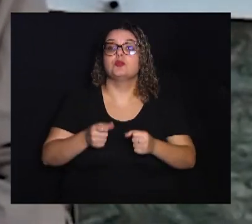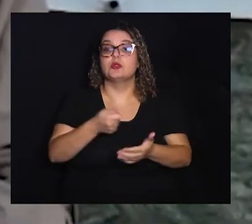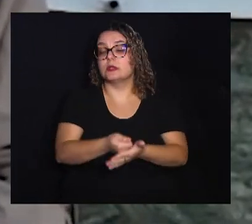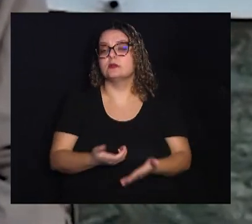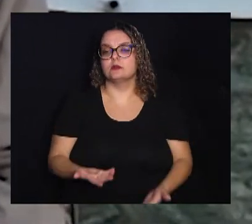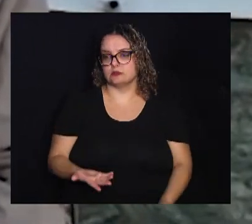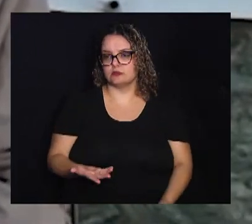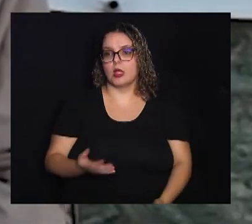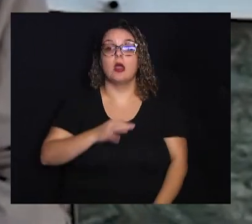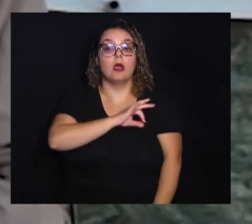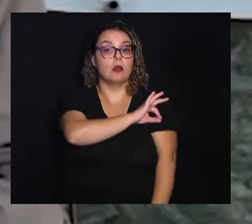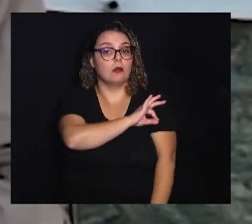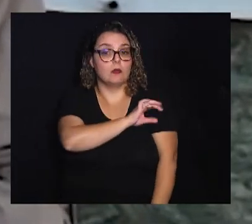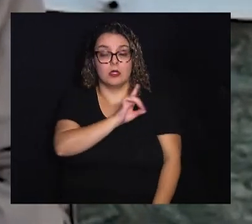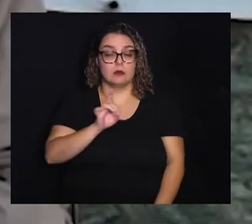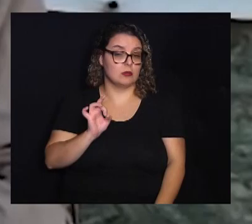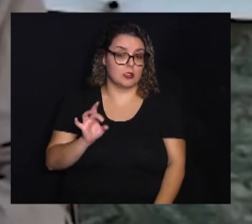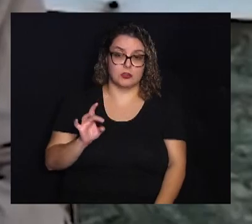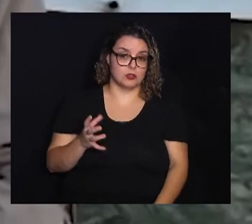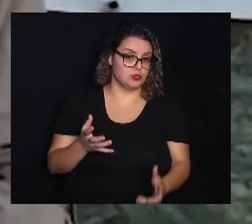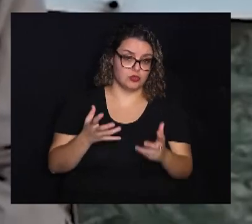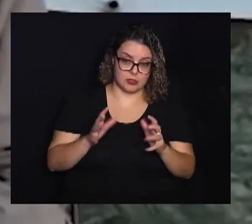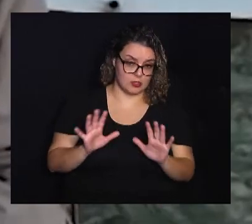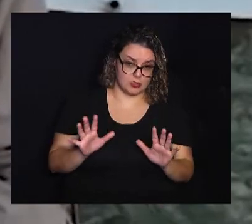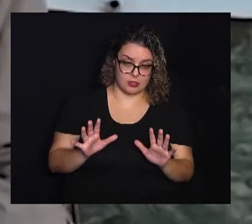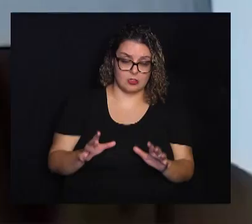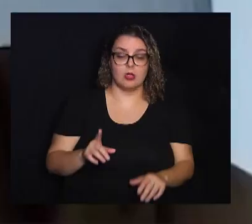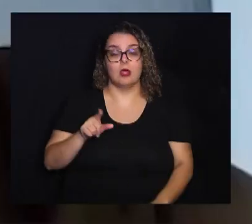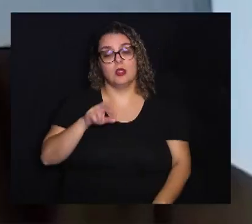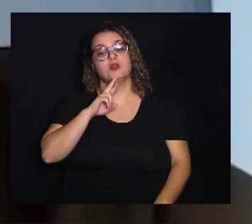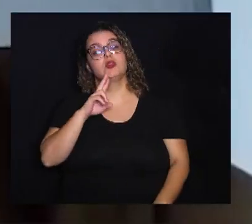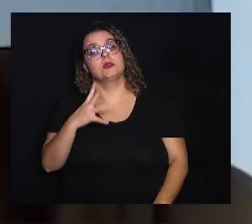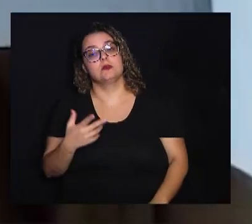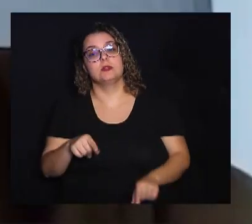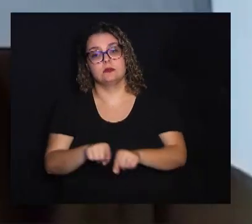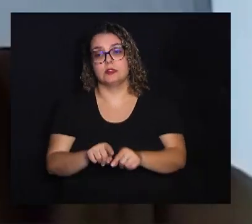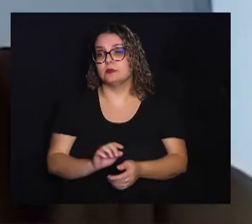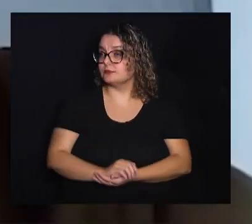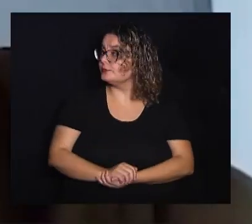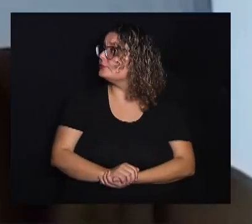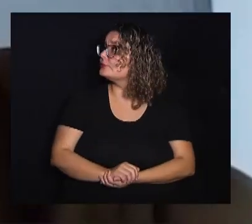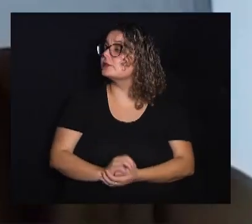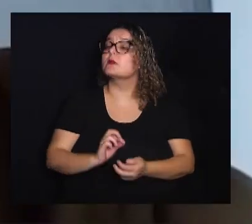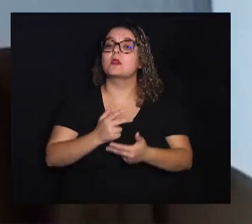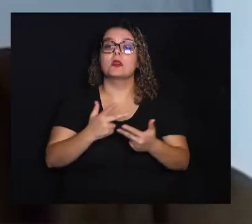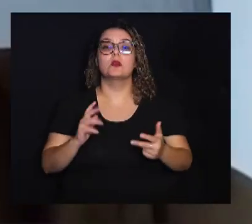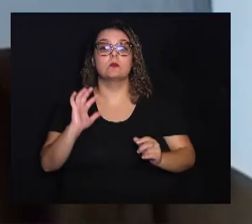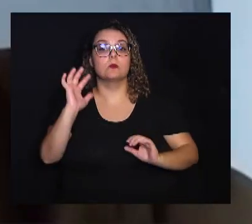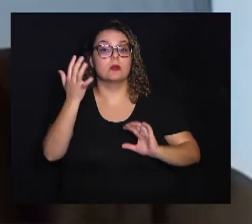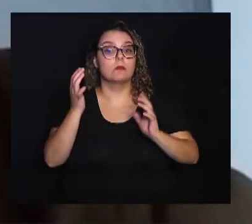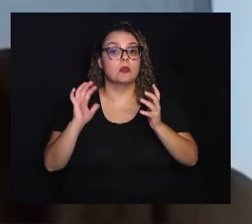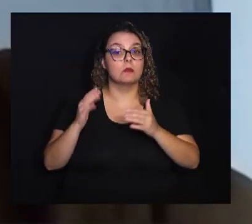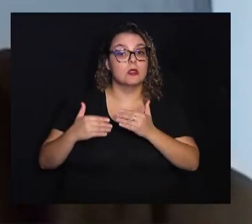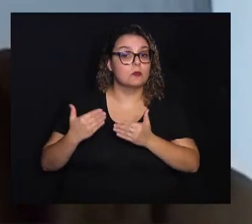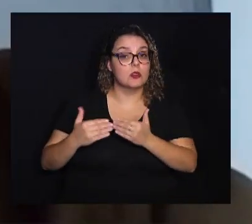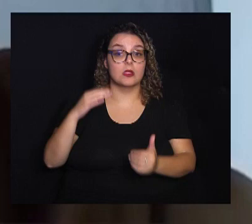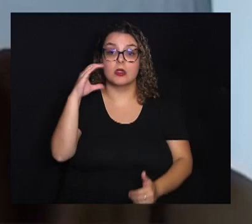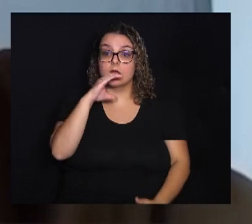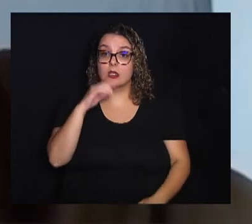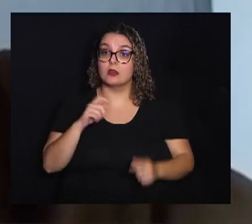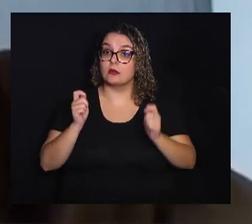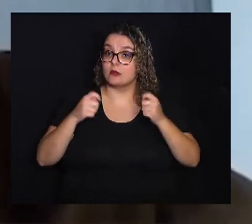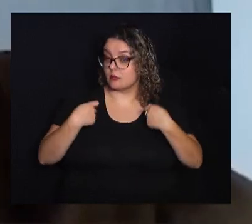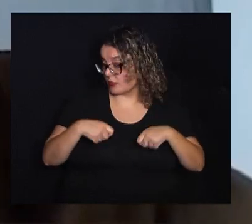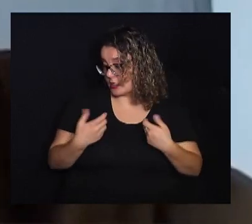A prefeitura não é uma questão só de querer, é uma questão de resolver. As coisas foram acontecendo muito rápido, né, e conforme a